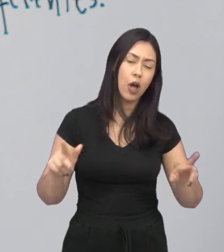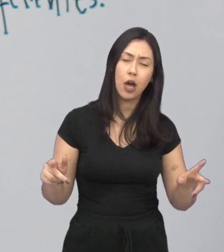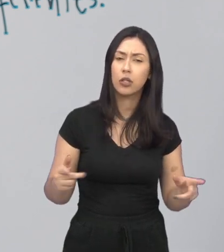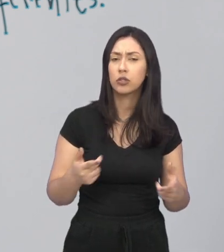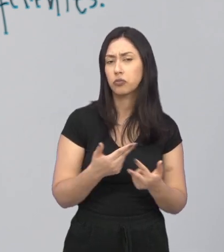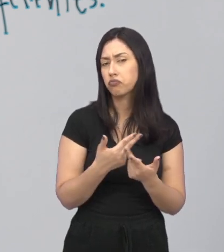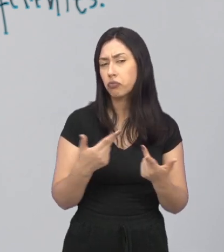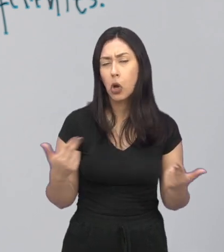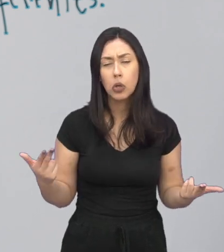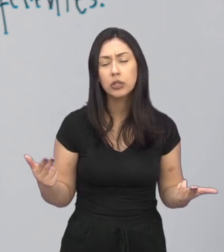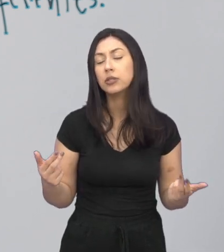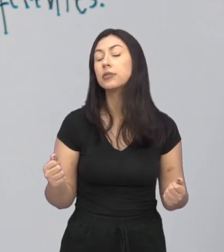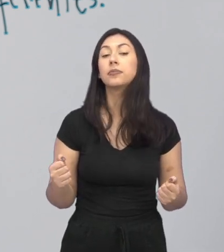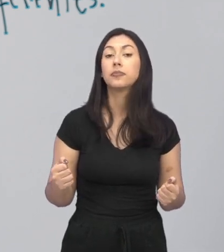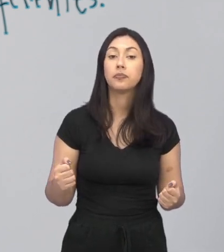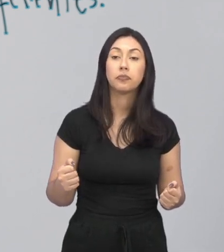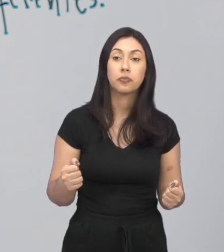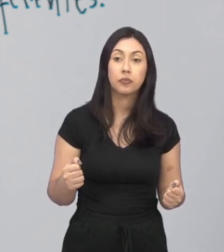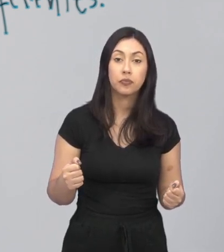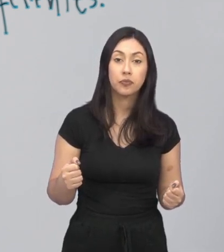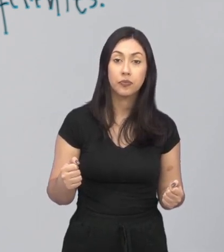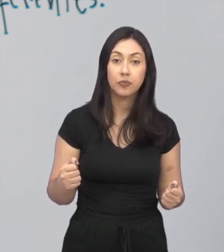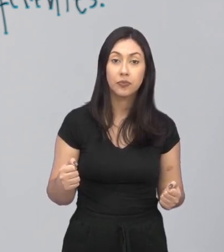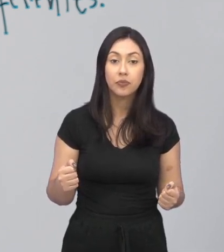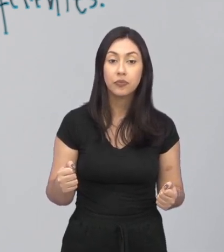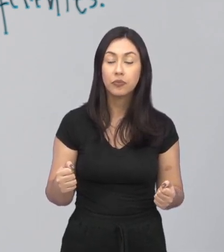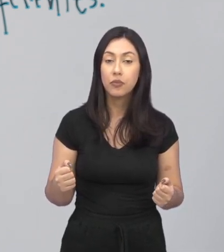Bola deformação elástica da raquete